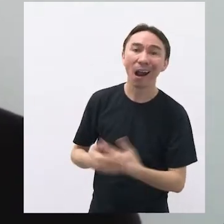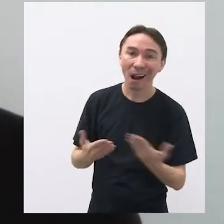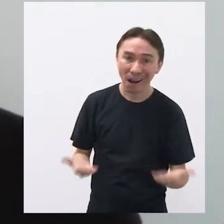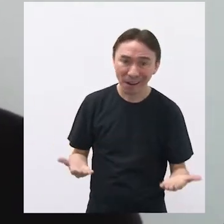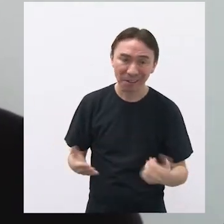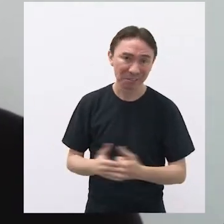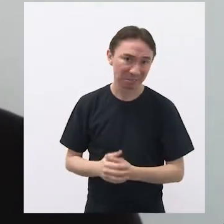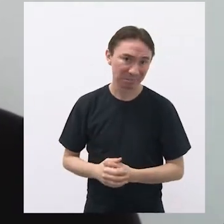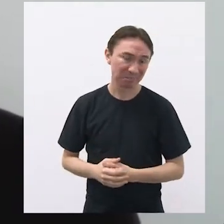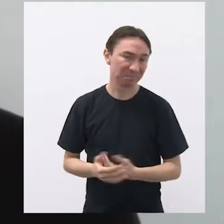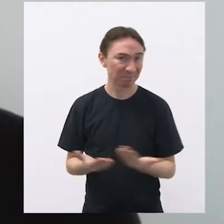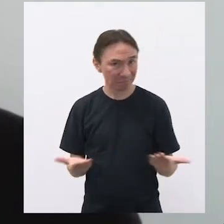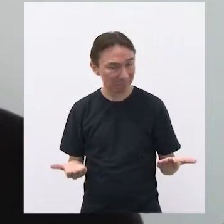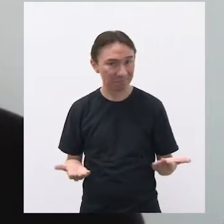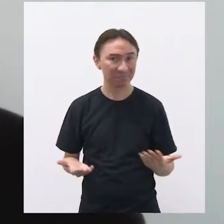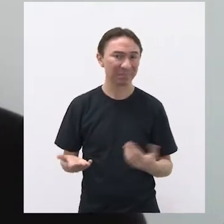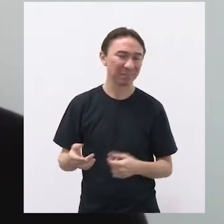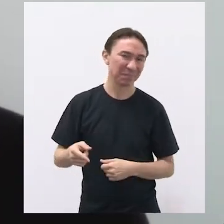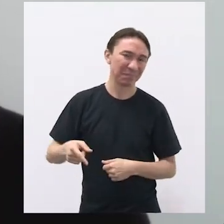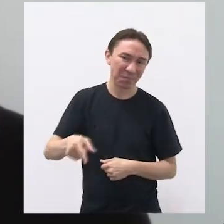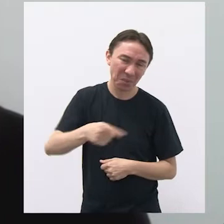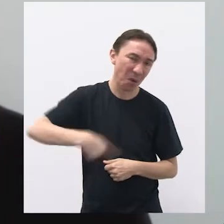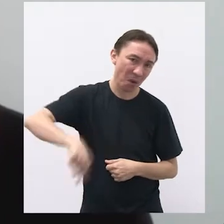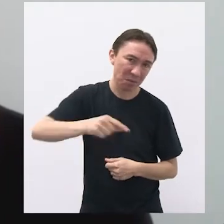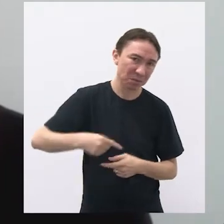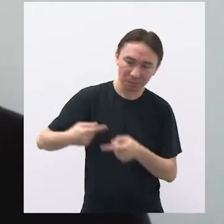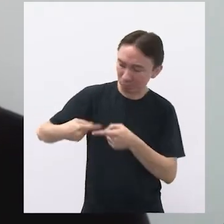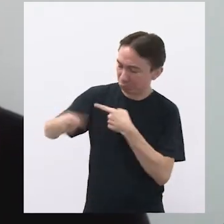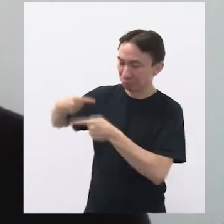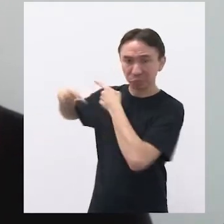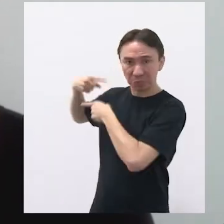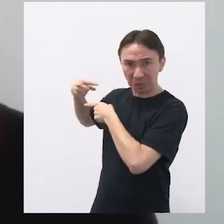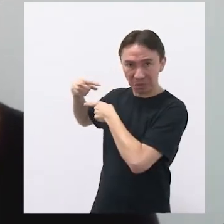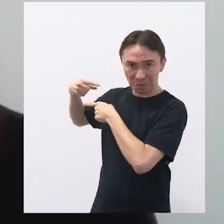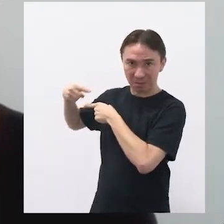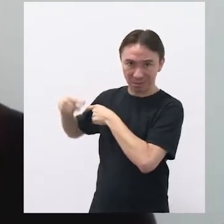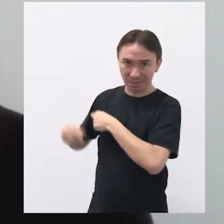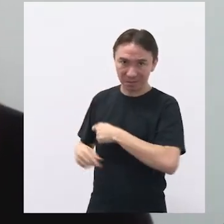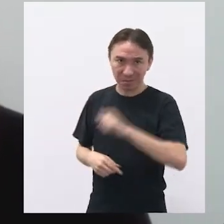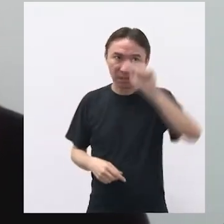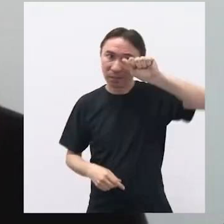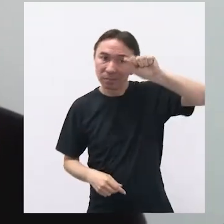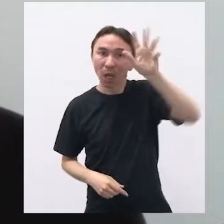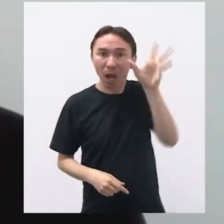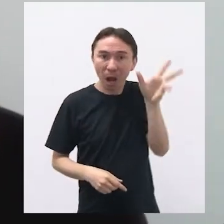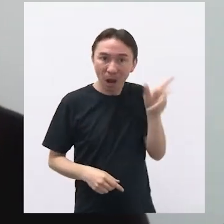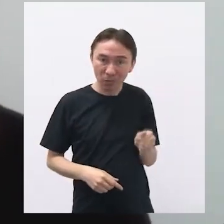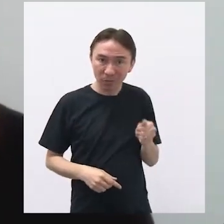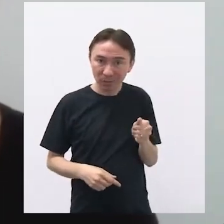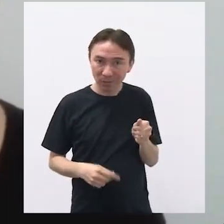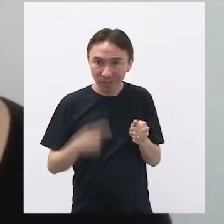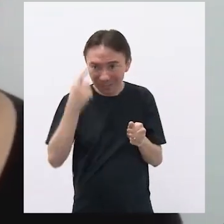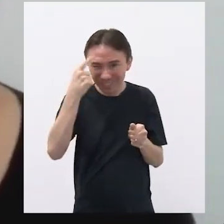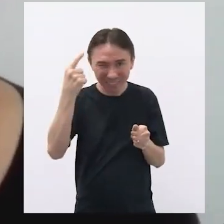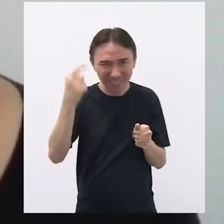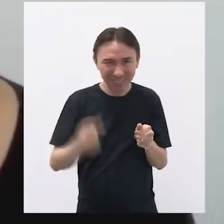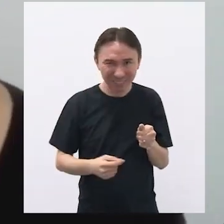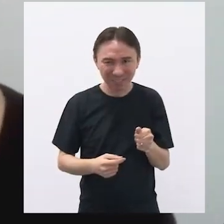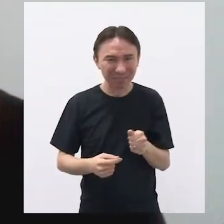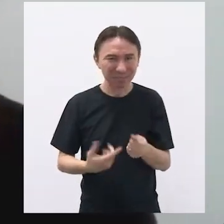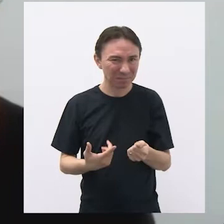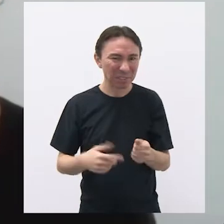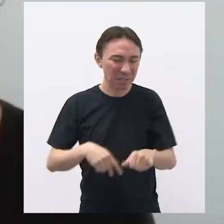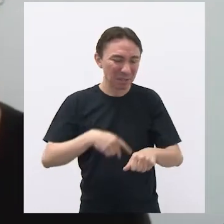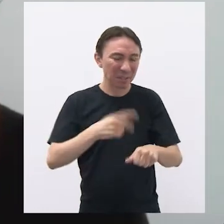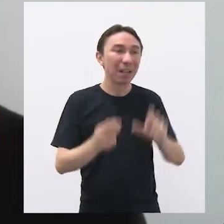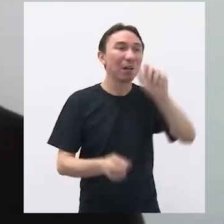Tanto a nossa ancestralidade africana, né, das Áfricas, né, que são diversos países que compõem